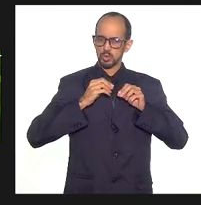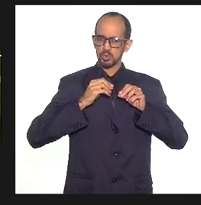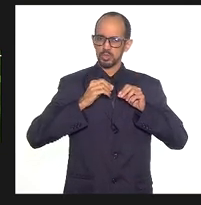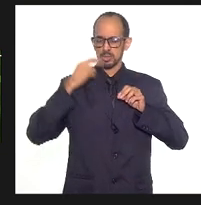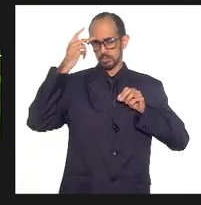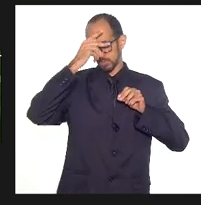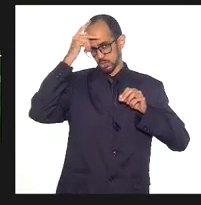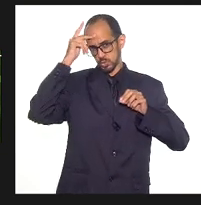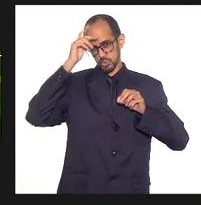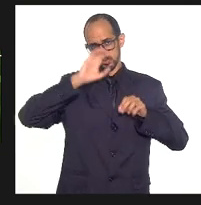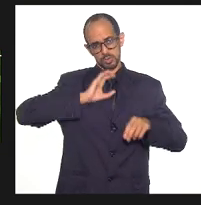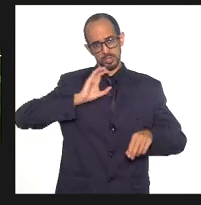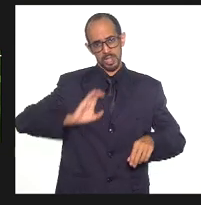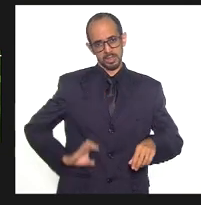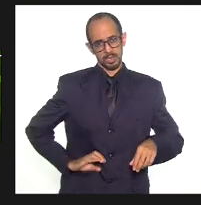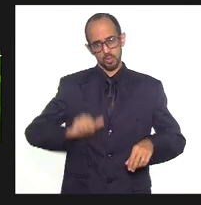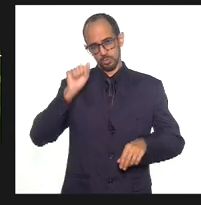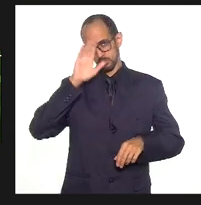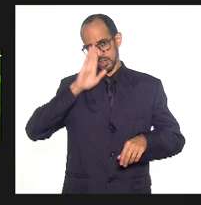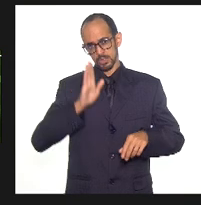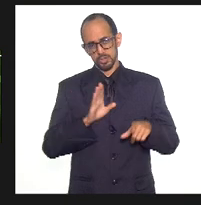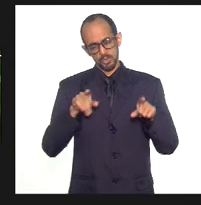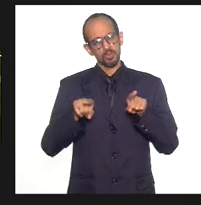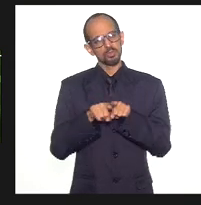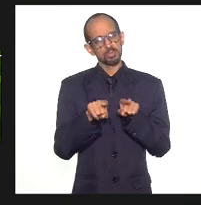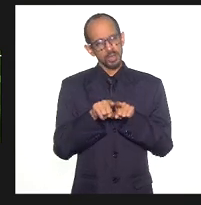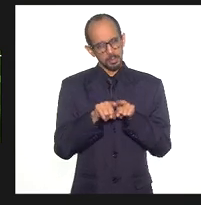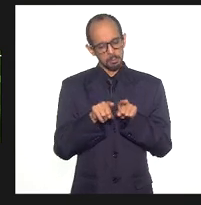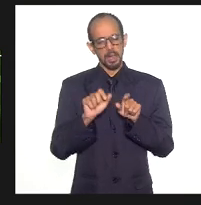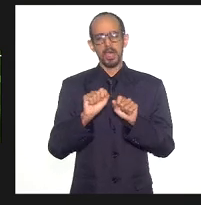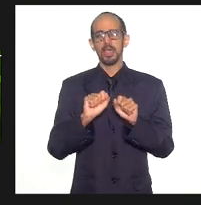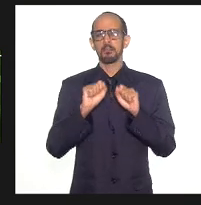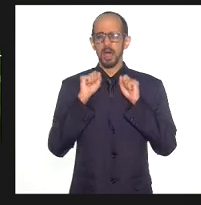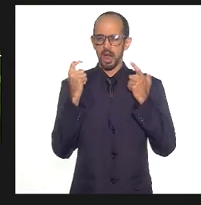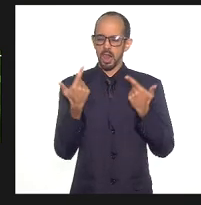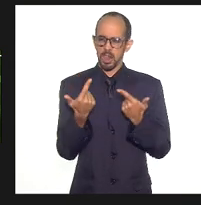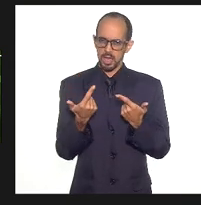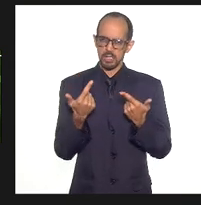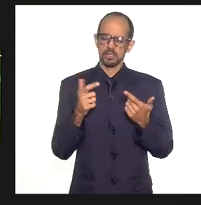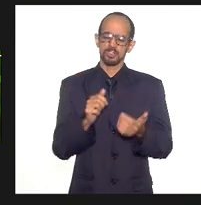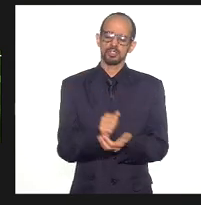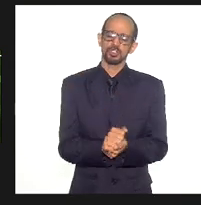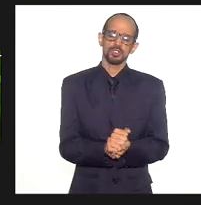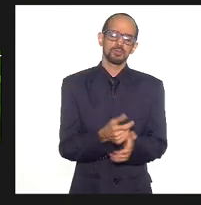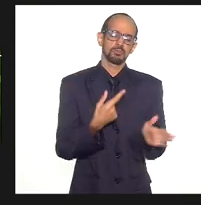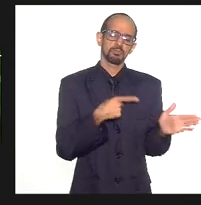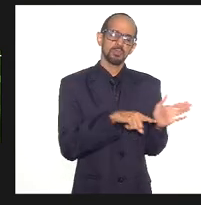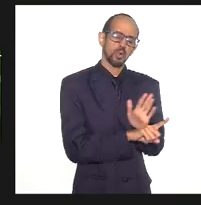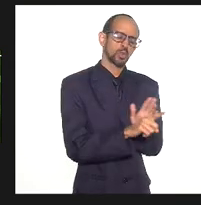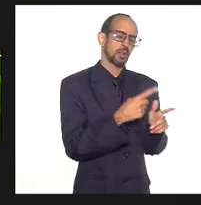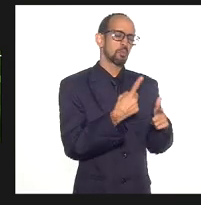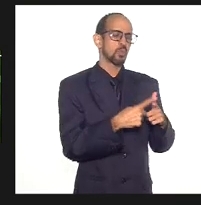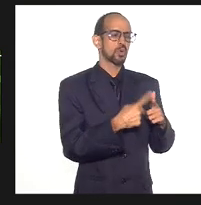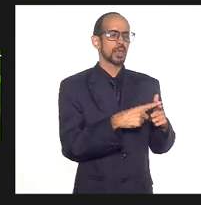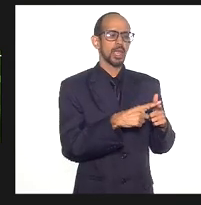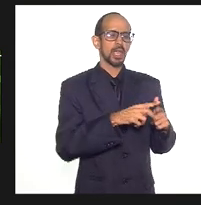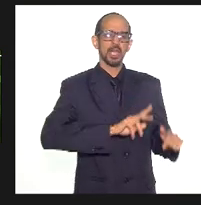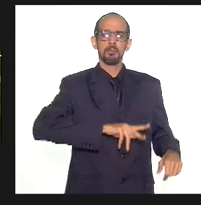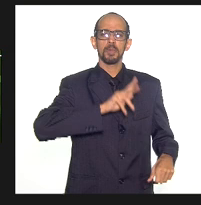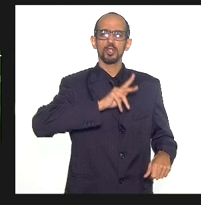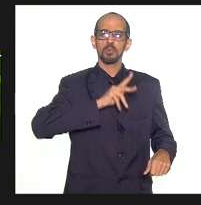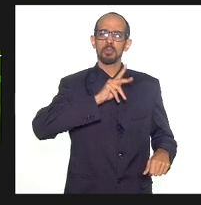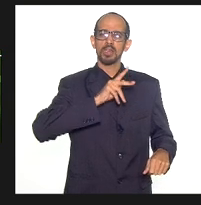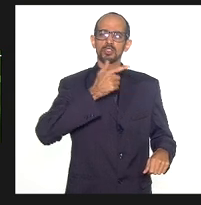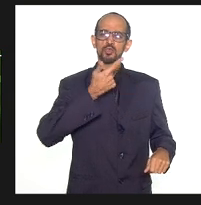brasileiros, inclusive pelo parlamento fluminense, por que a Petrobras não tem